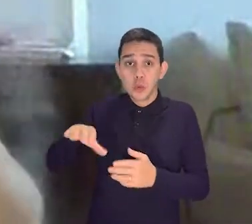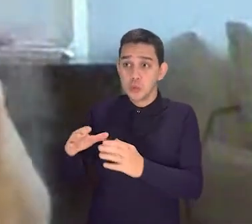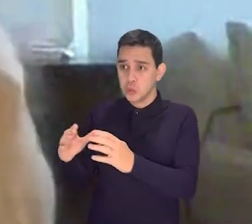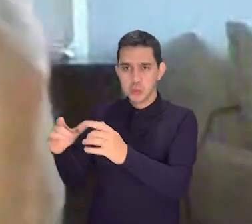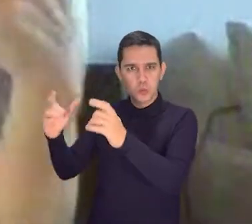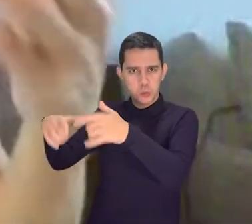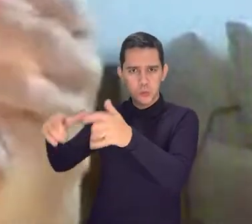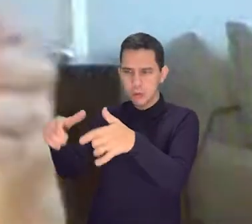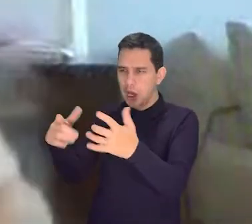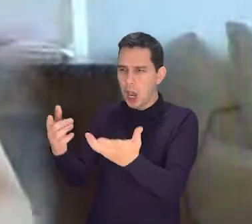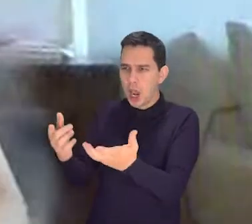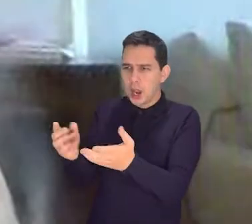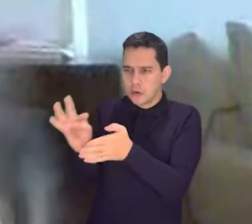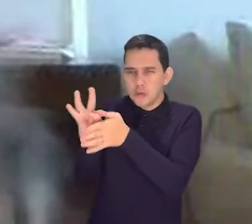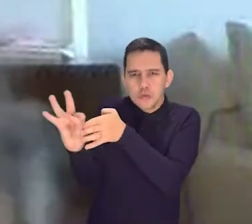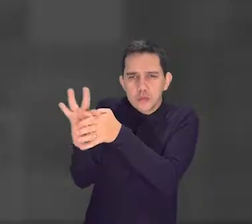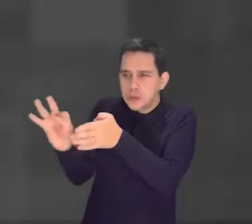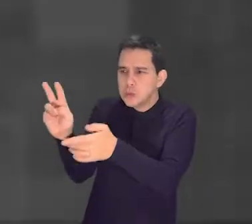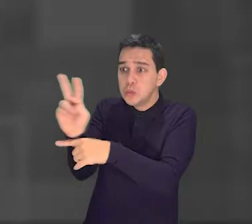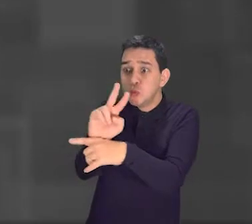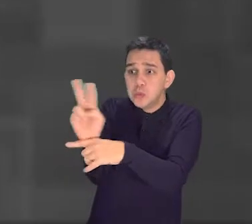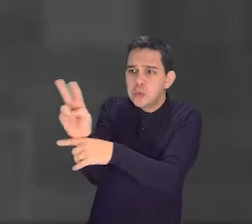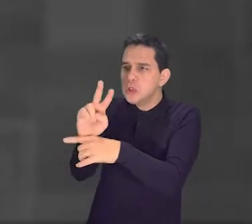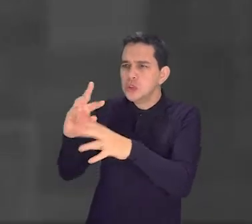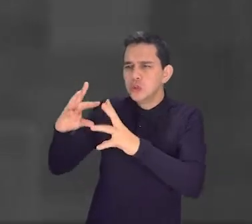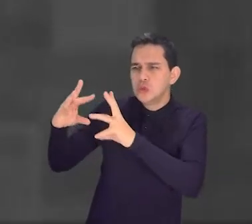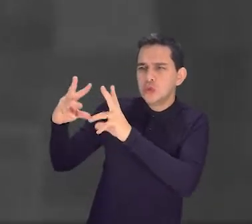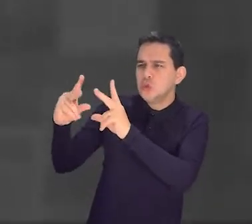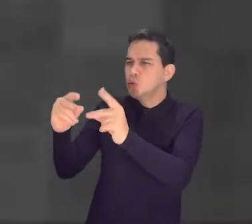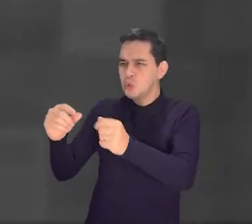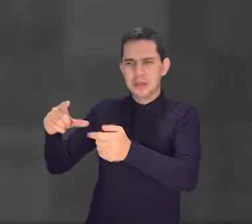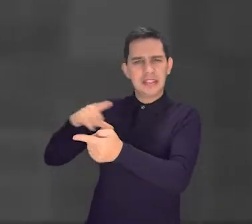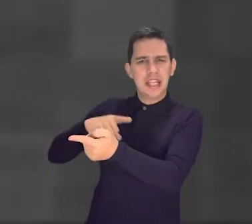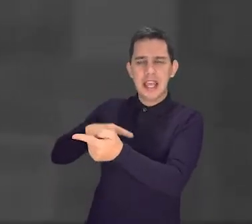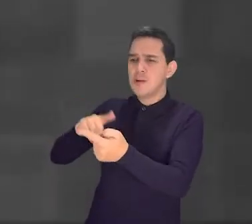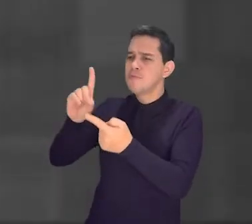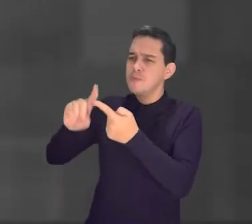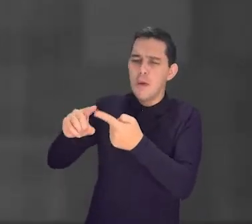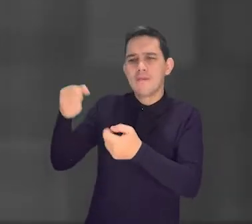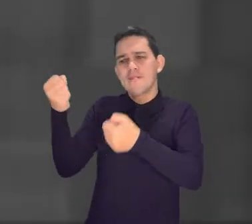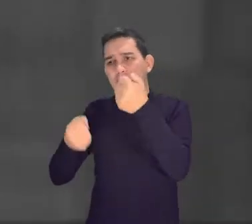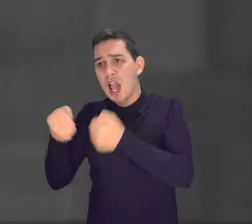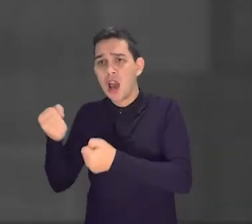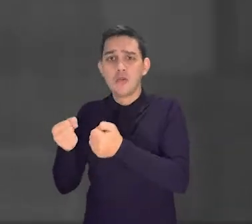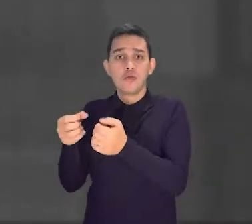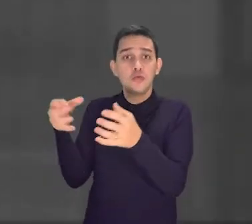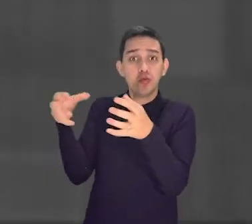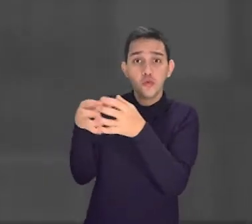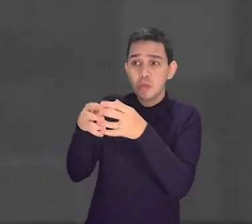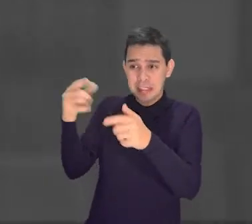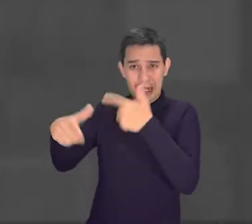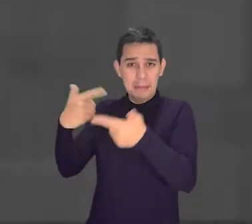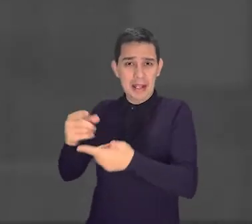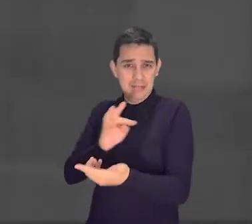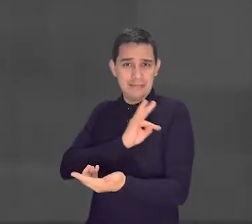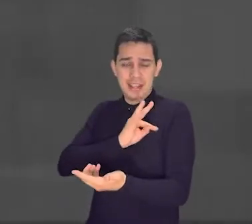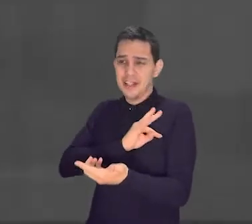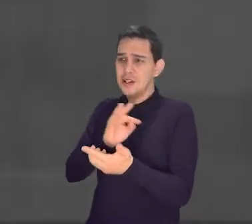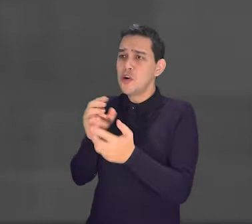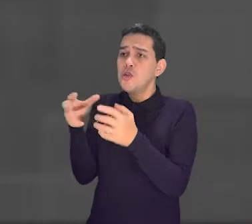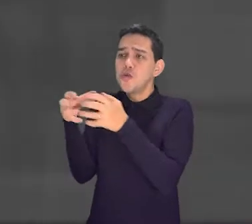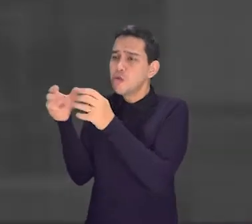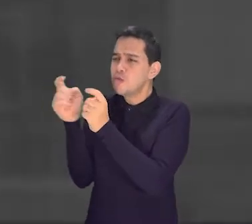municiado com todos os equipamentos necessários, carro, equipe técnica, equipe do